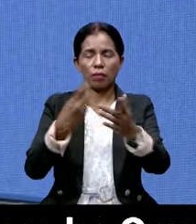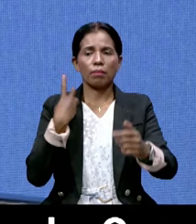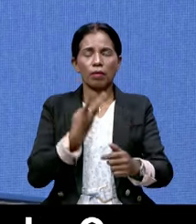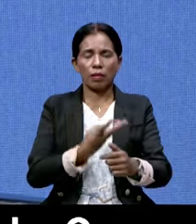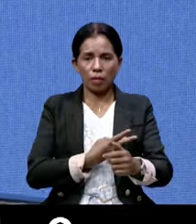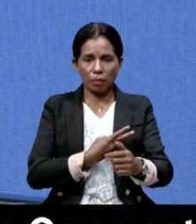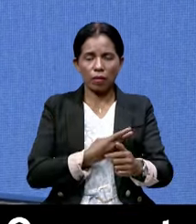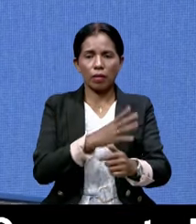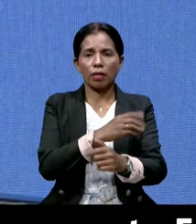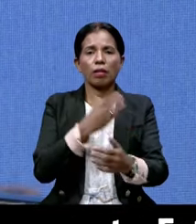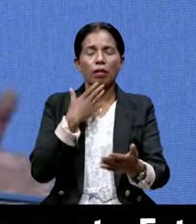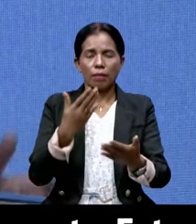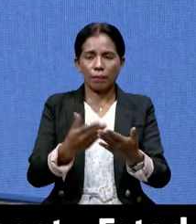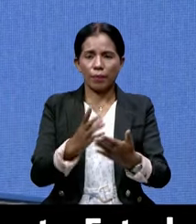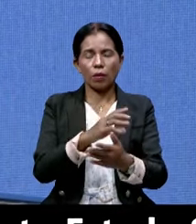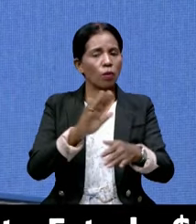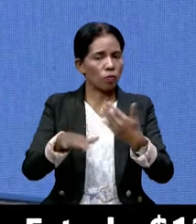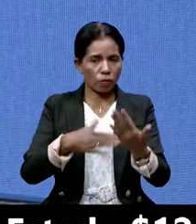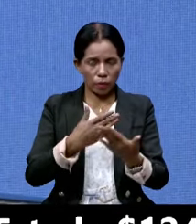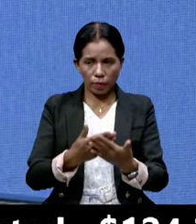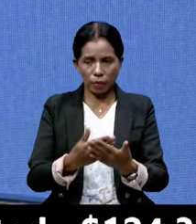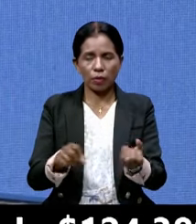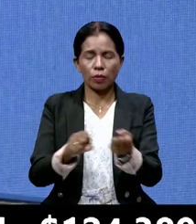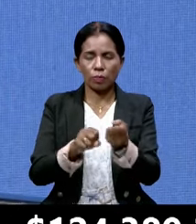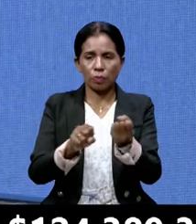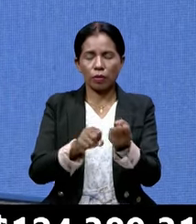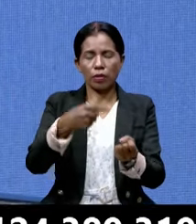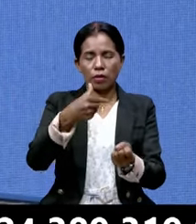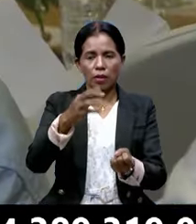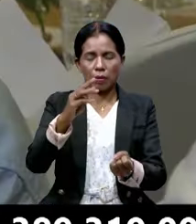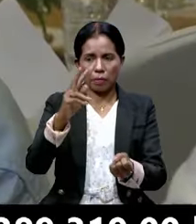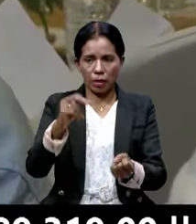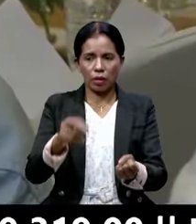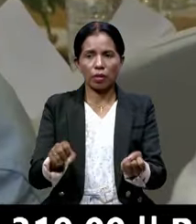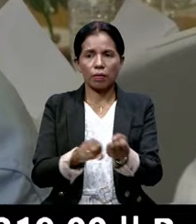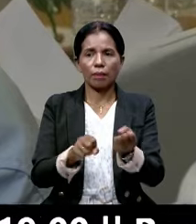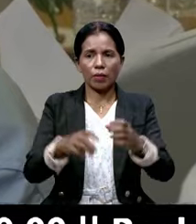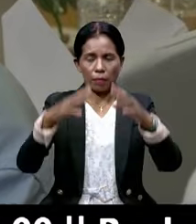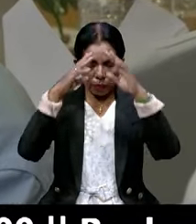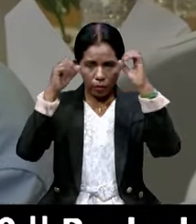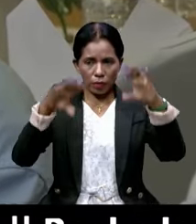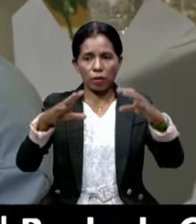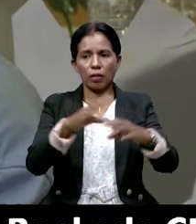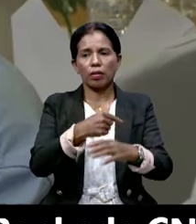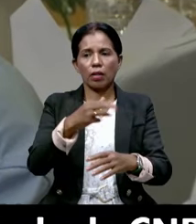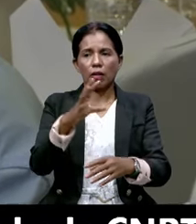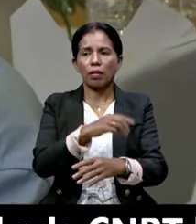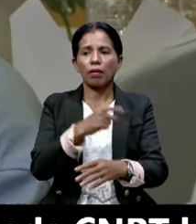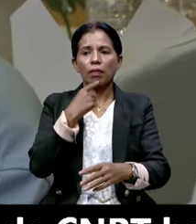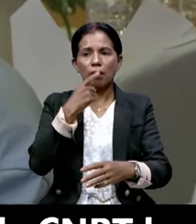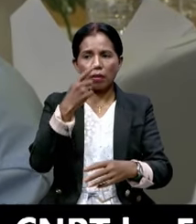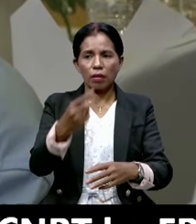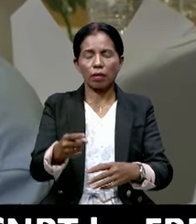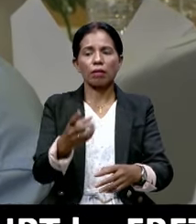crítico, valo, construtivo, a dia, não moça todo, contribui, GMN, lá, tu irané. Presidente do Conselho de Administração, GMN, nemos considera,